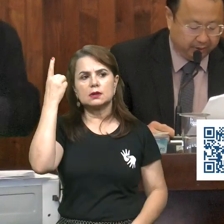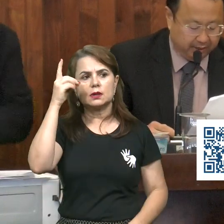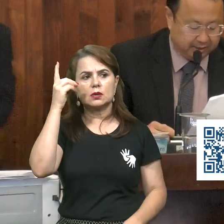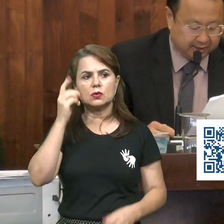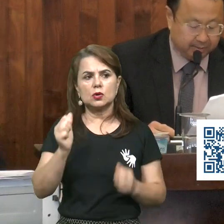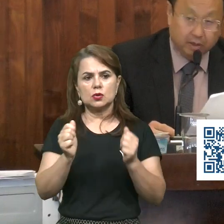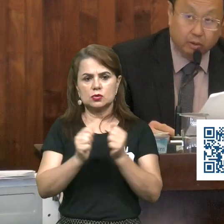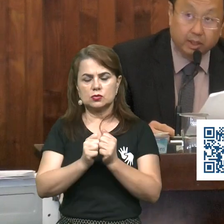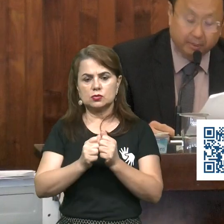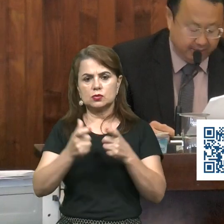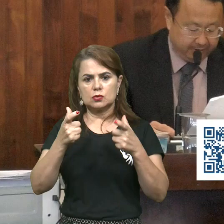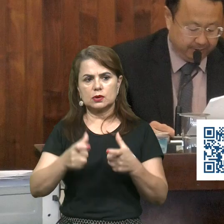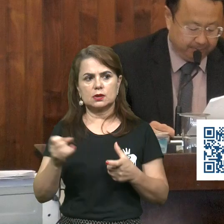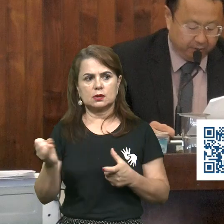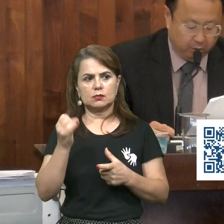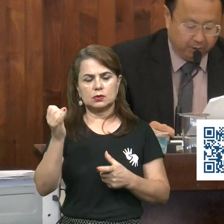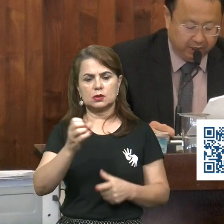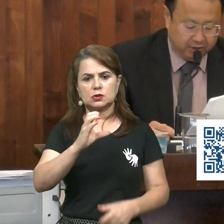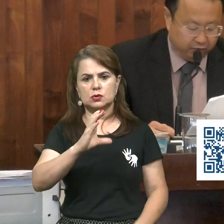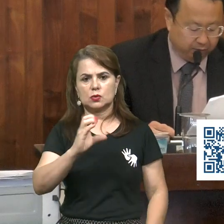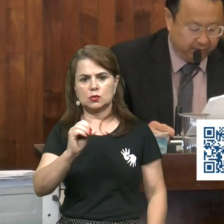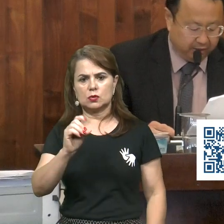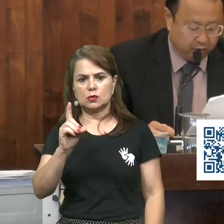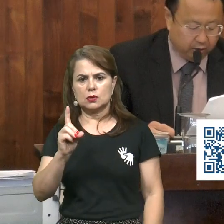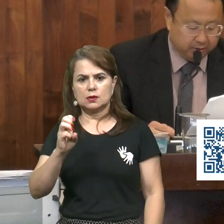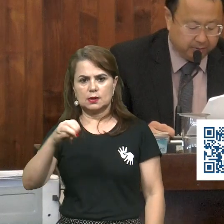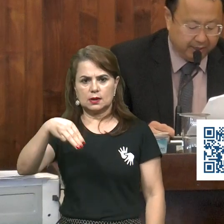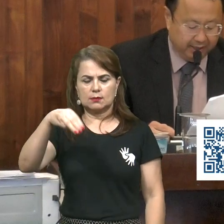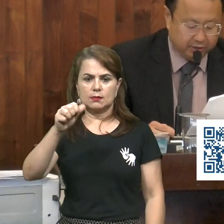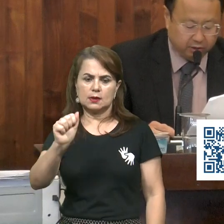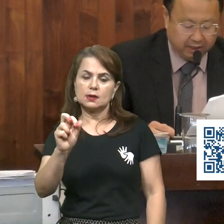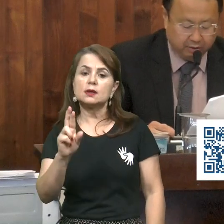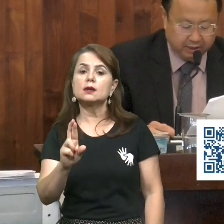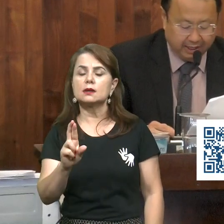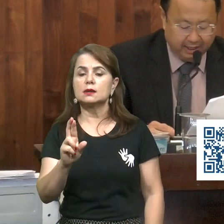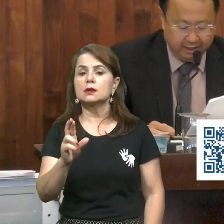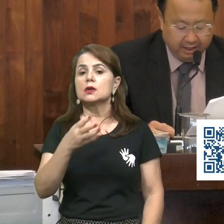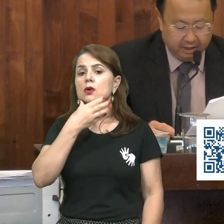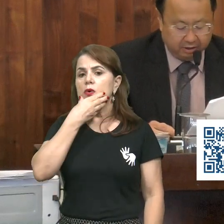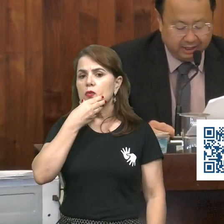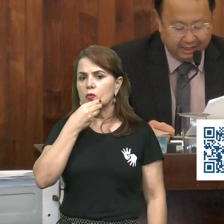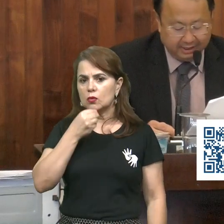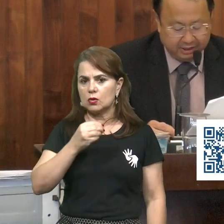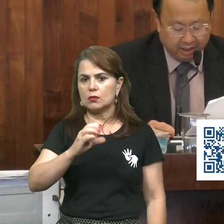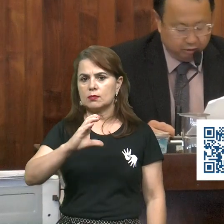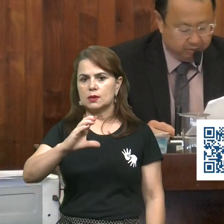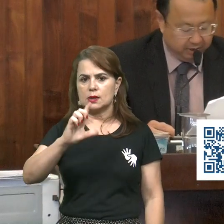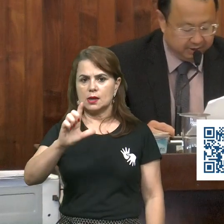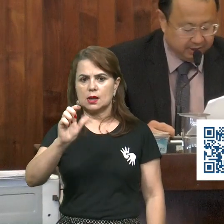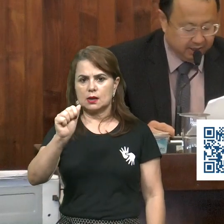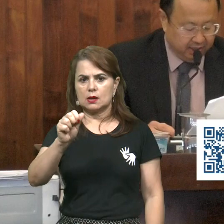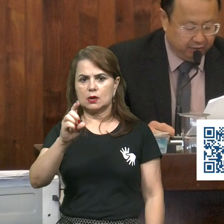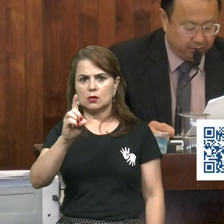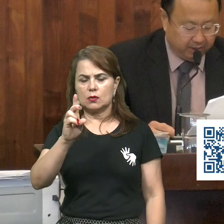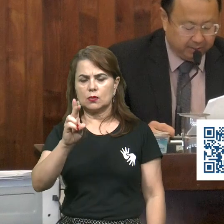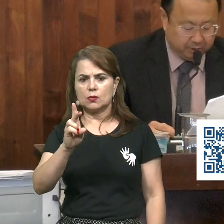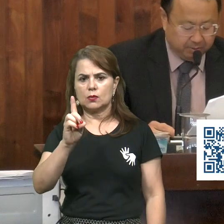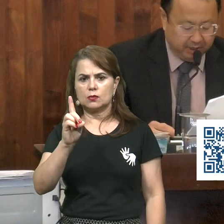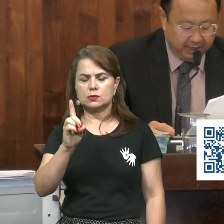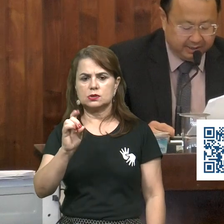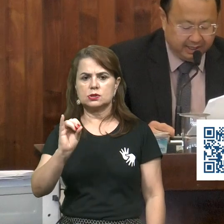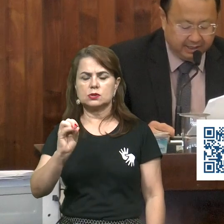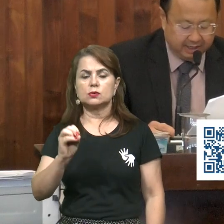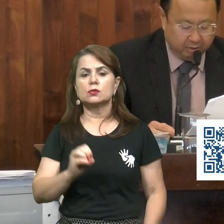órgãos competentes, a saber, CODEMAR, Companhia de Desenvolvimento Econômico de Marília, senhor Claudinei Santiago Domingues, informar